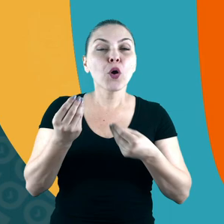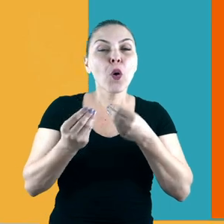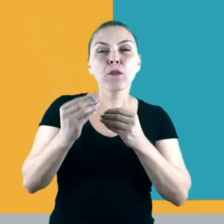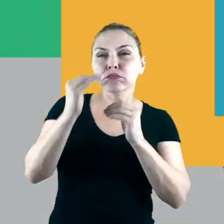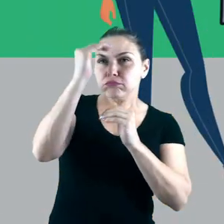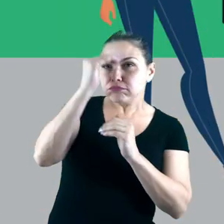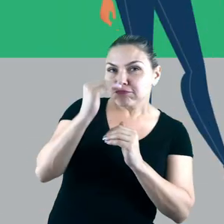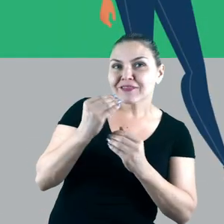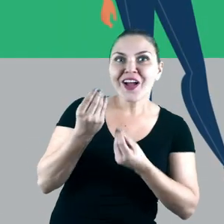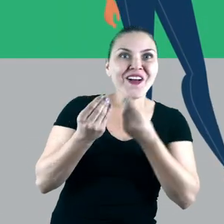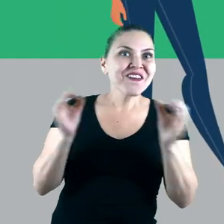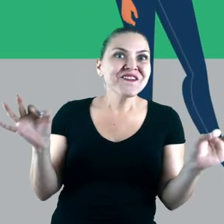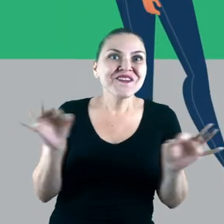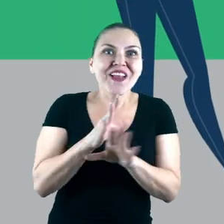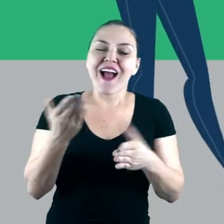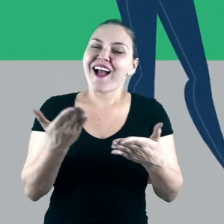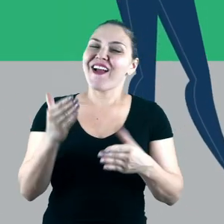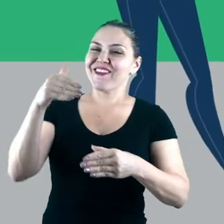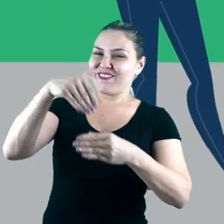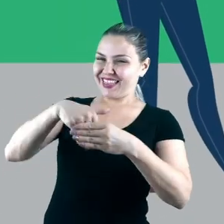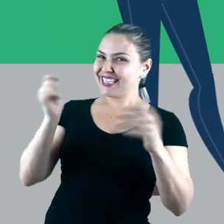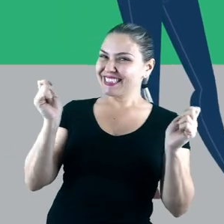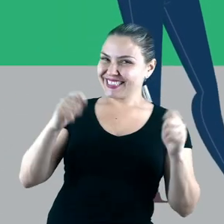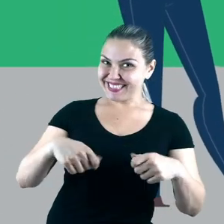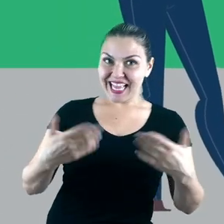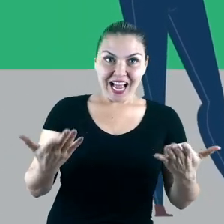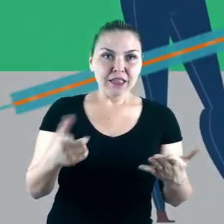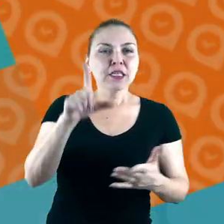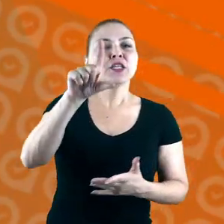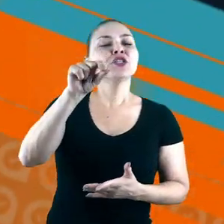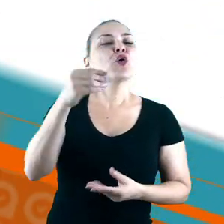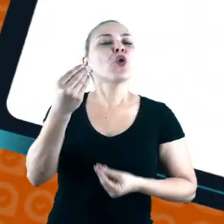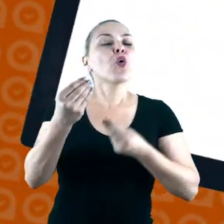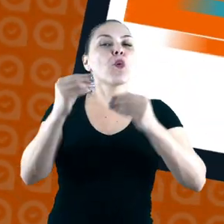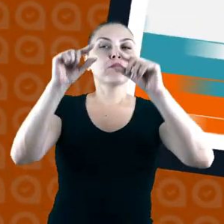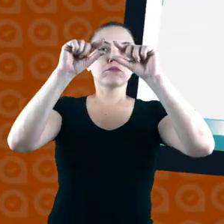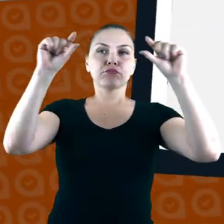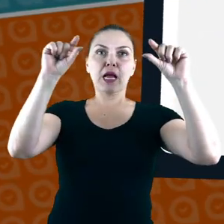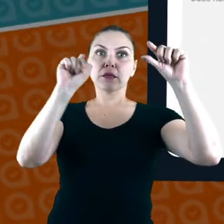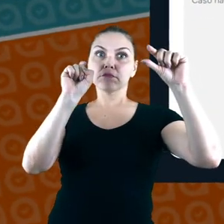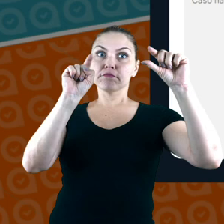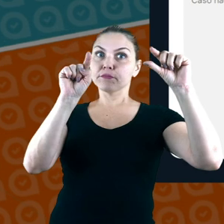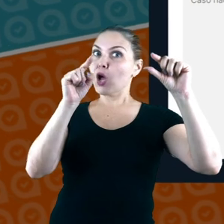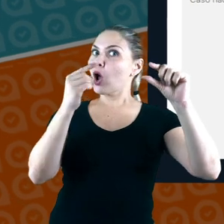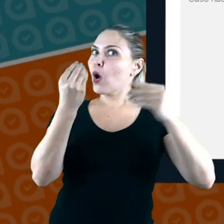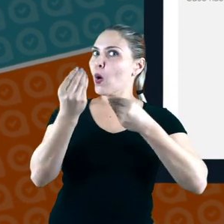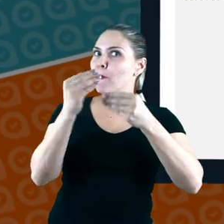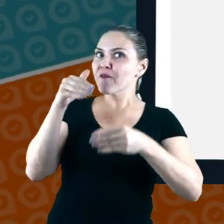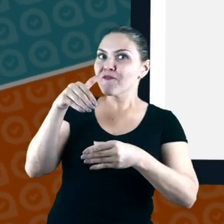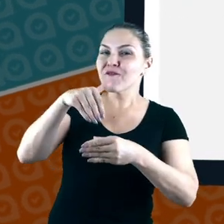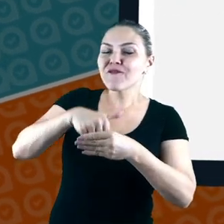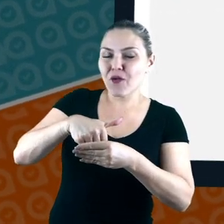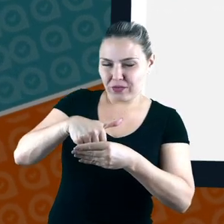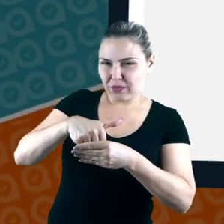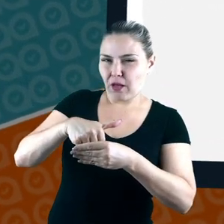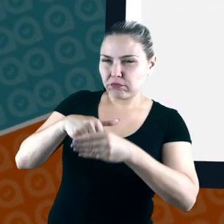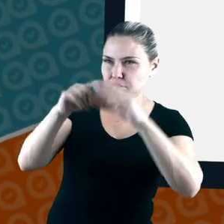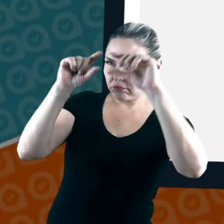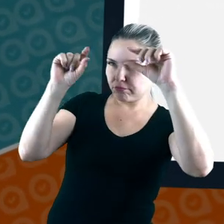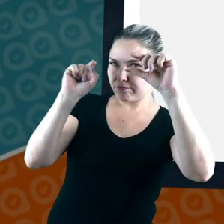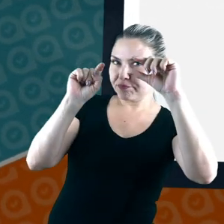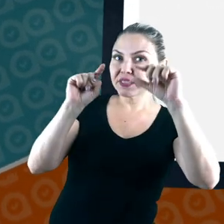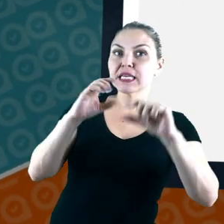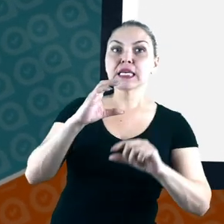selecionado. Agora já está tudo pronto para você votar. Escolha no topo da página a opção